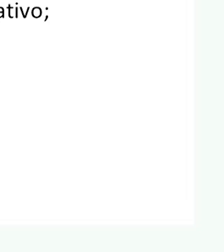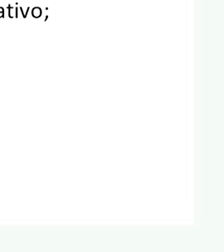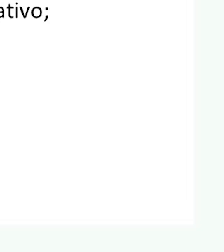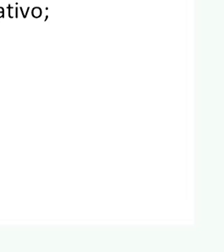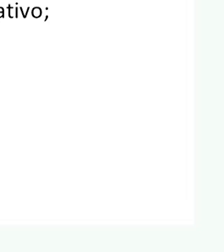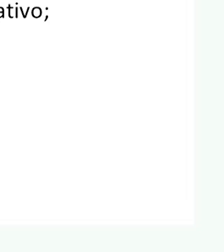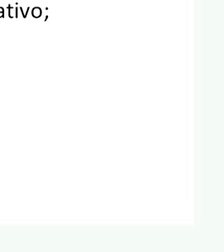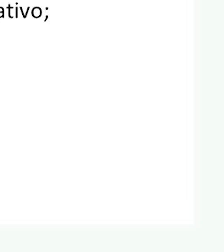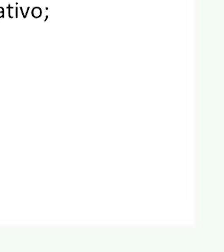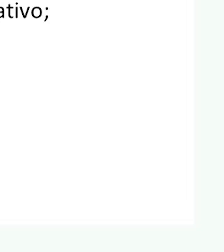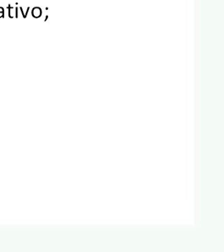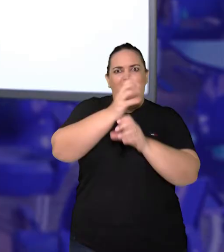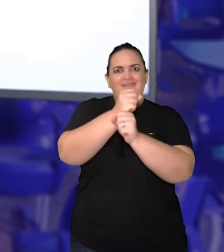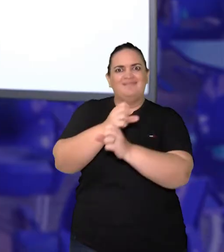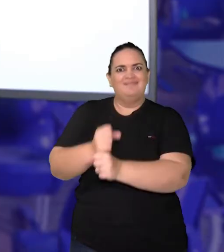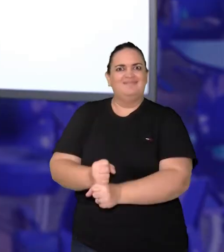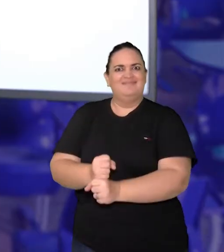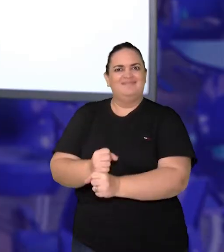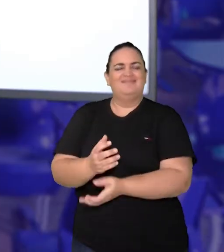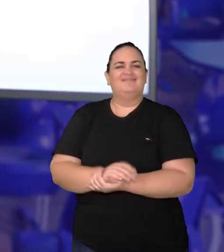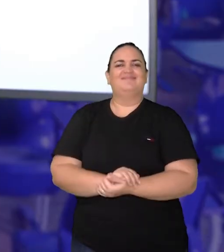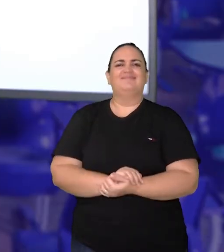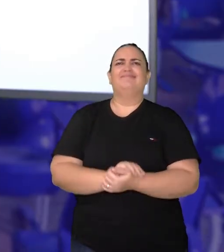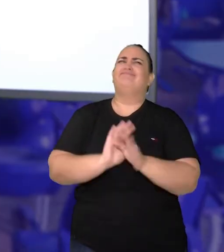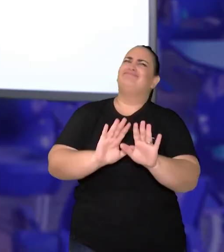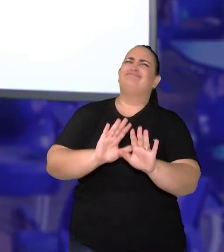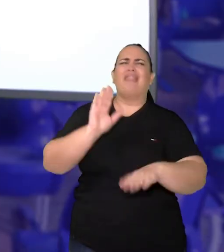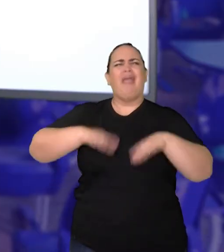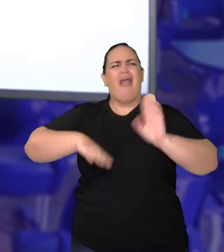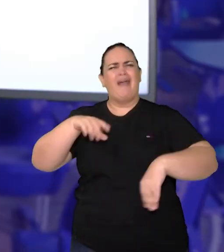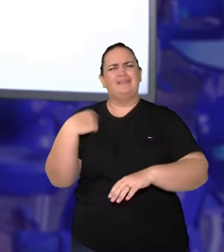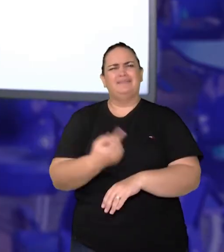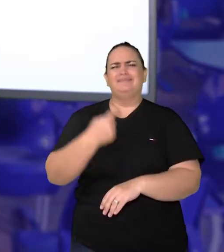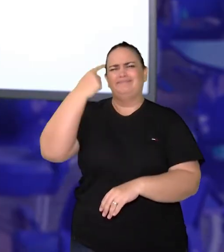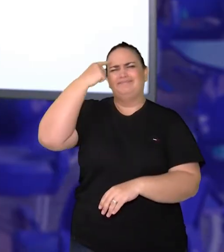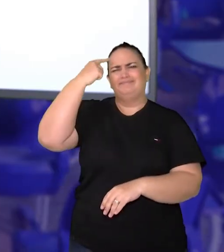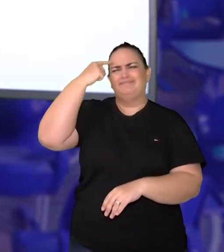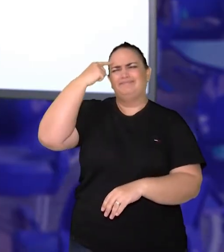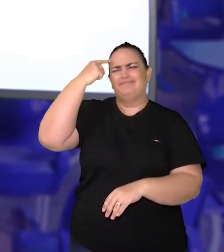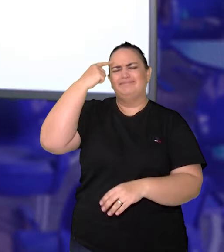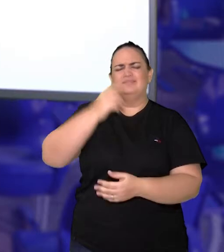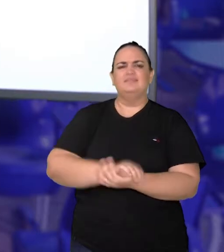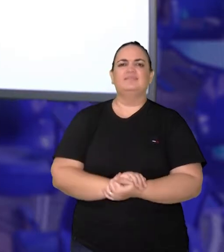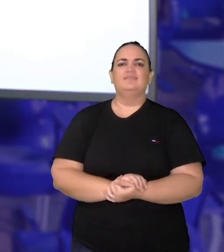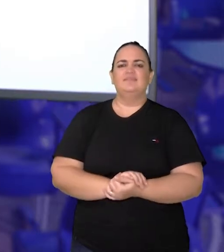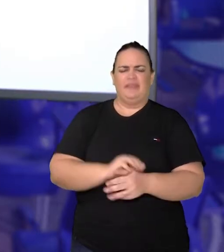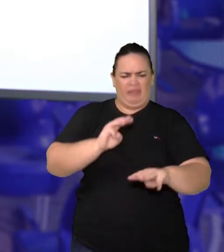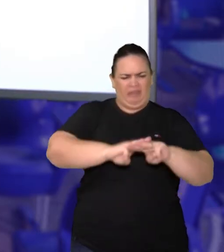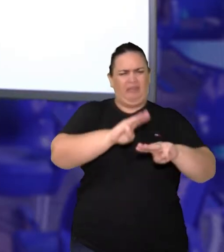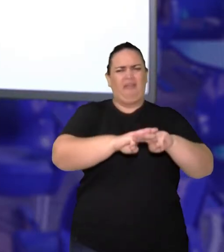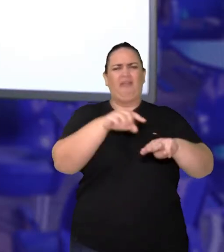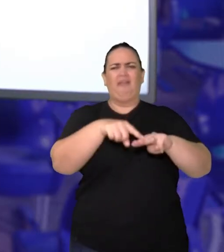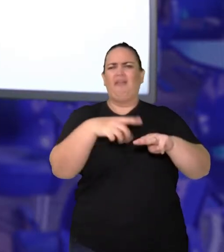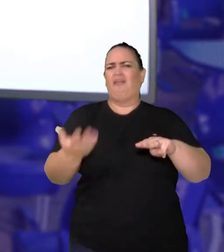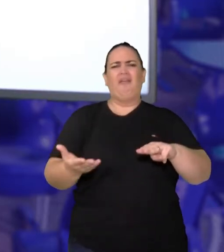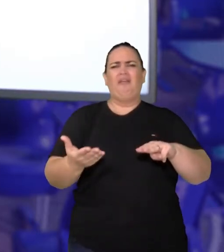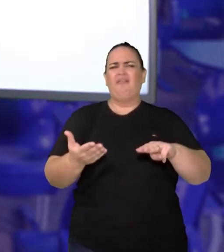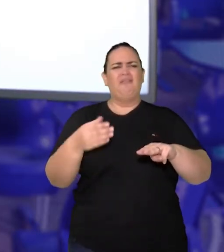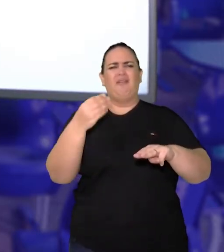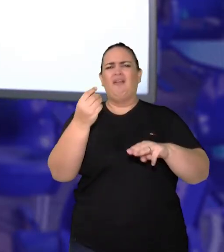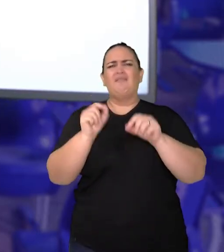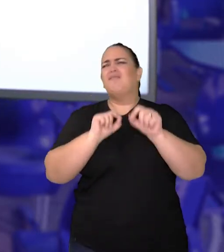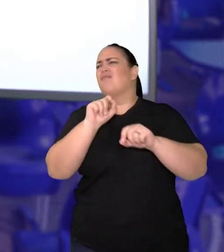utilidade prática desse conteúdo. Porque muitas das vezes a gente olha a matemática e fala assim, cara, para que